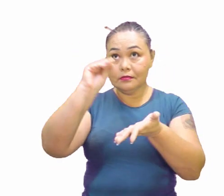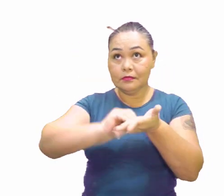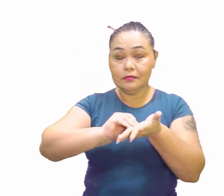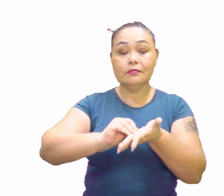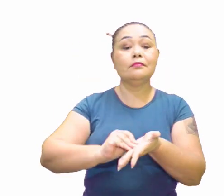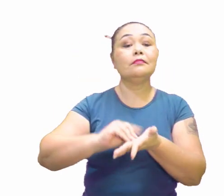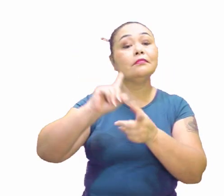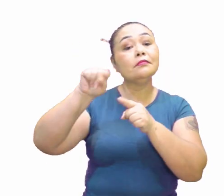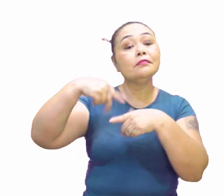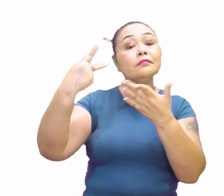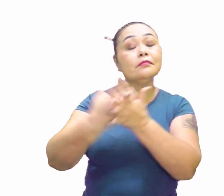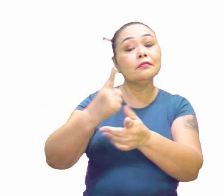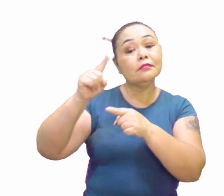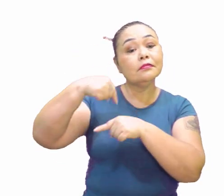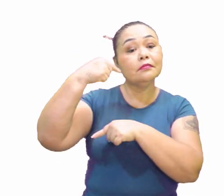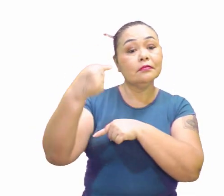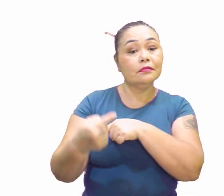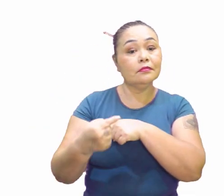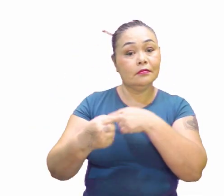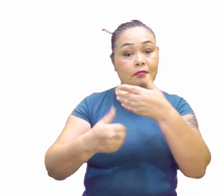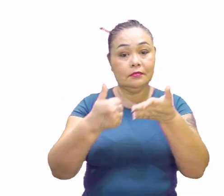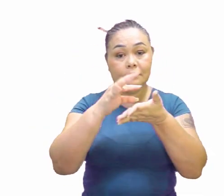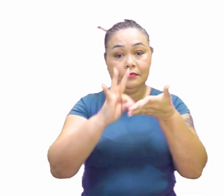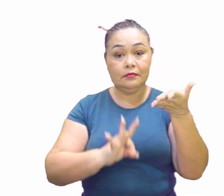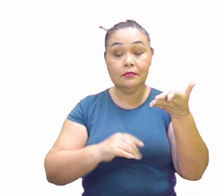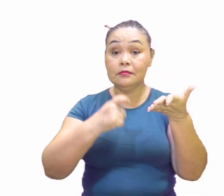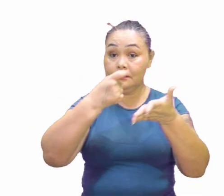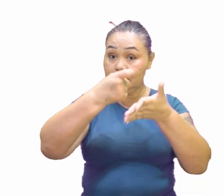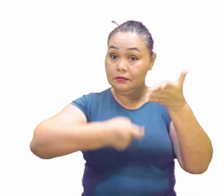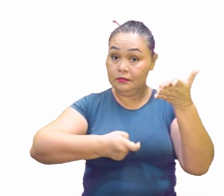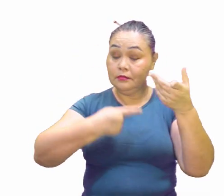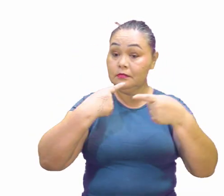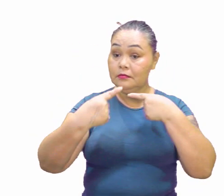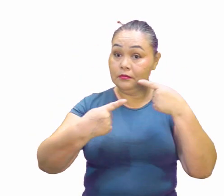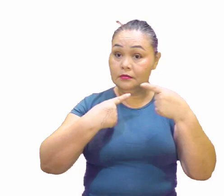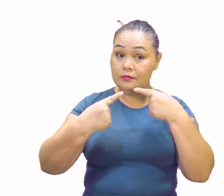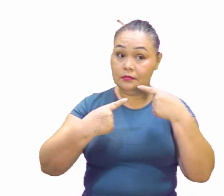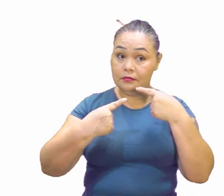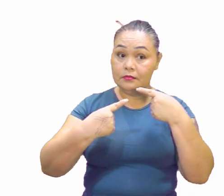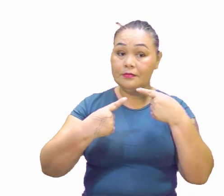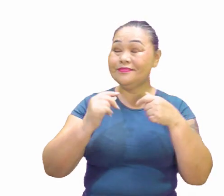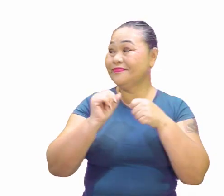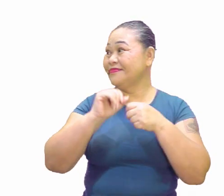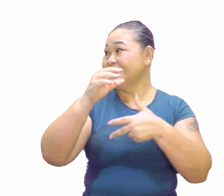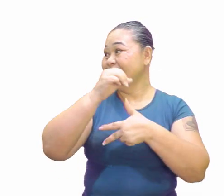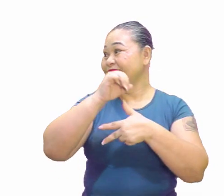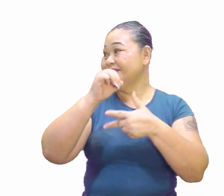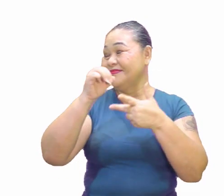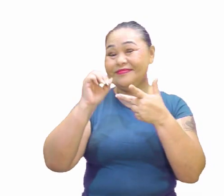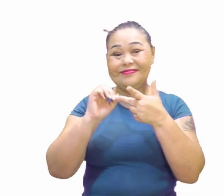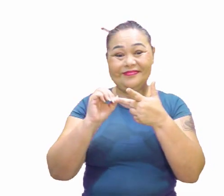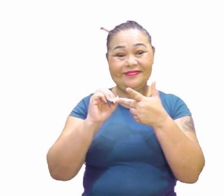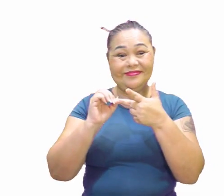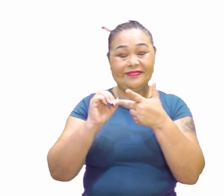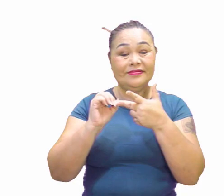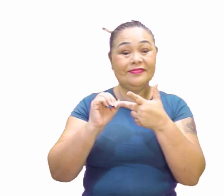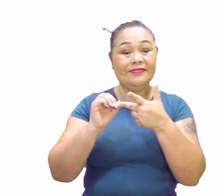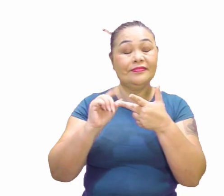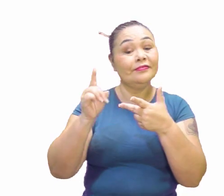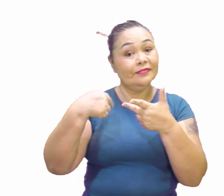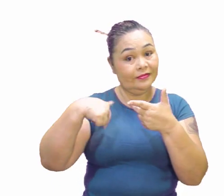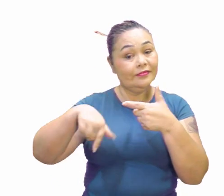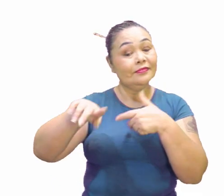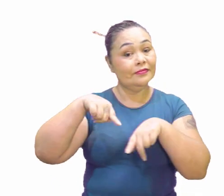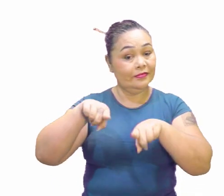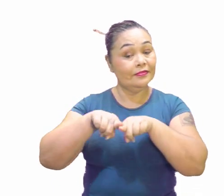Causa e consequência. No desenvolvimento do texto dissertativo argumentativo, que é o texto que nós iremos trabalhar, o que